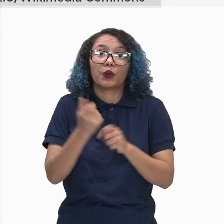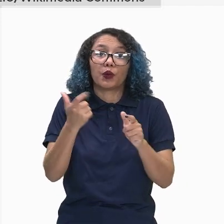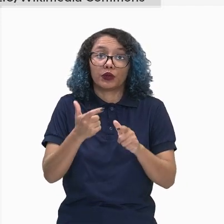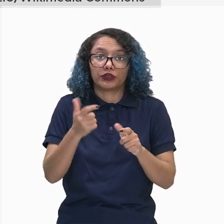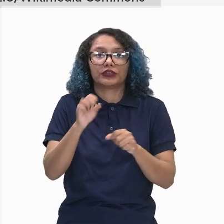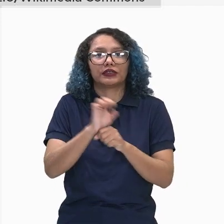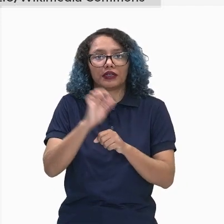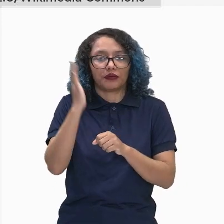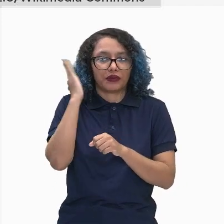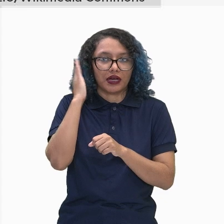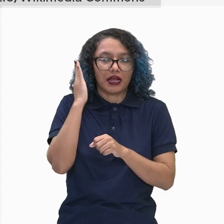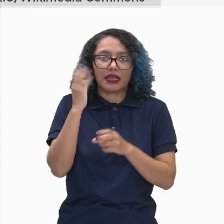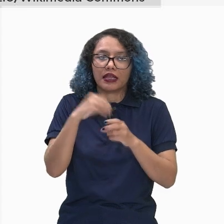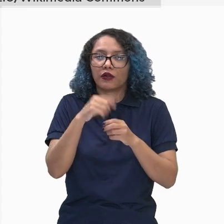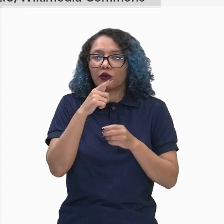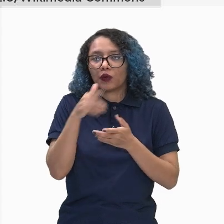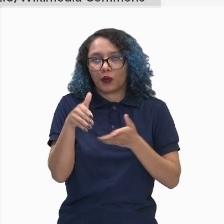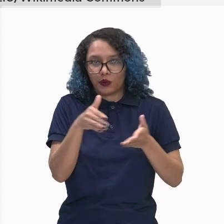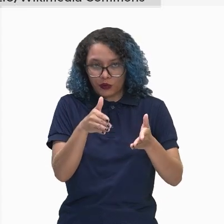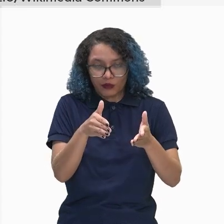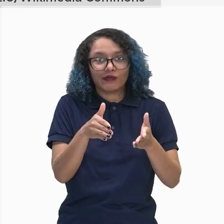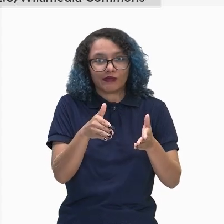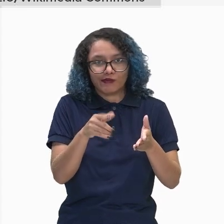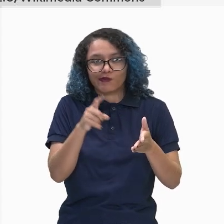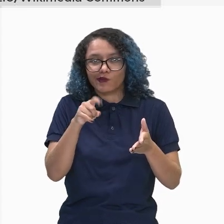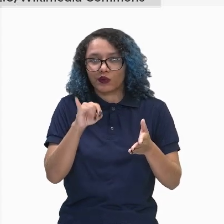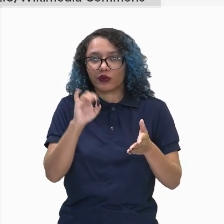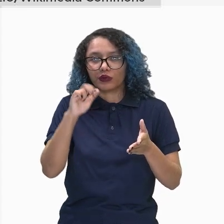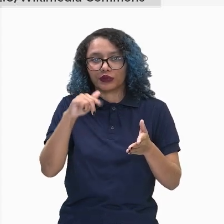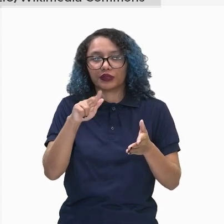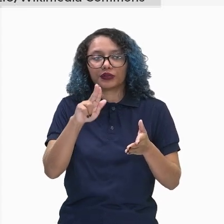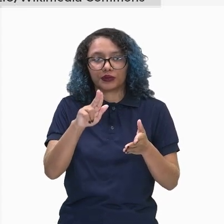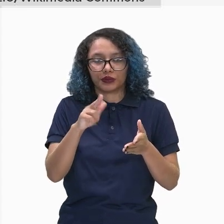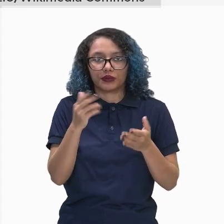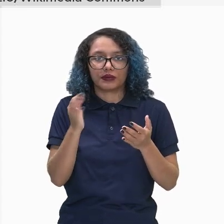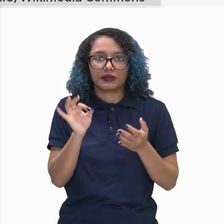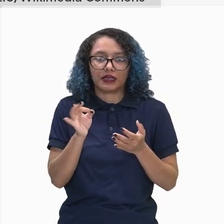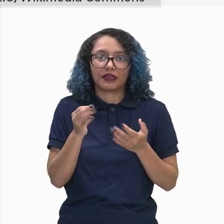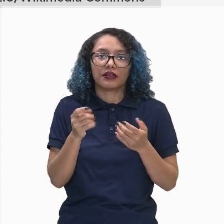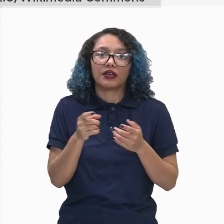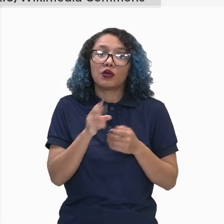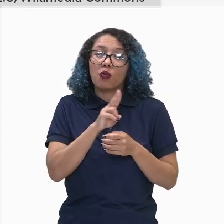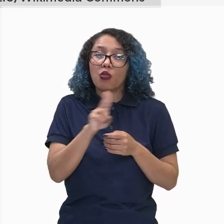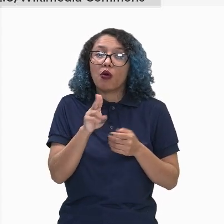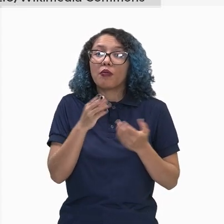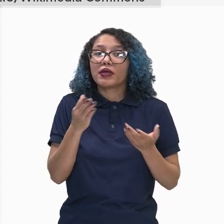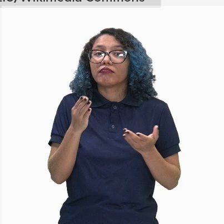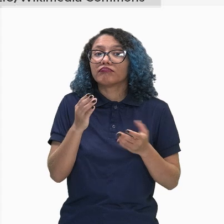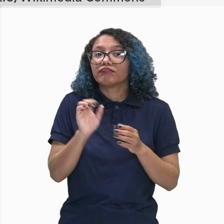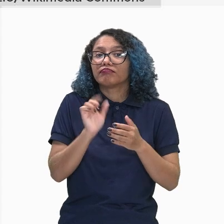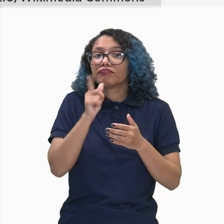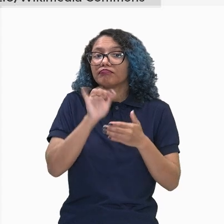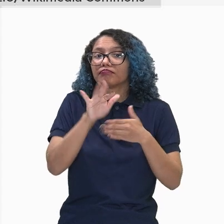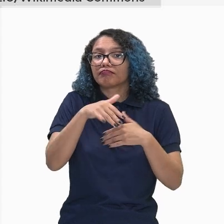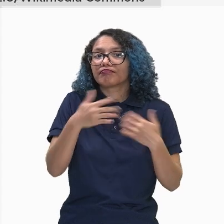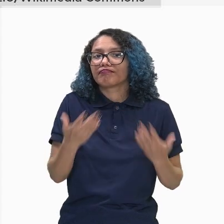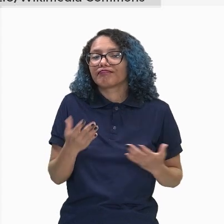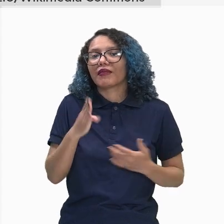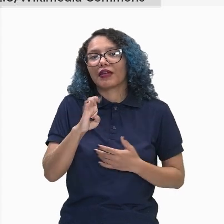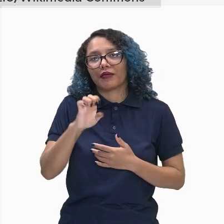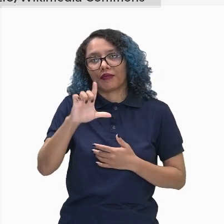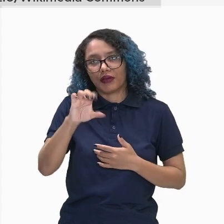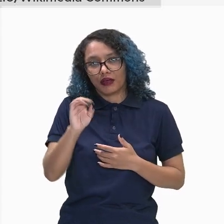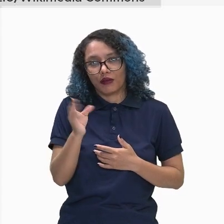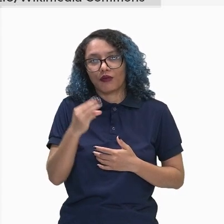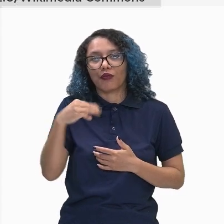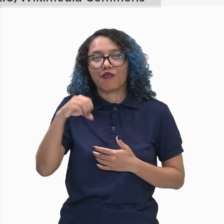bem famoso que é o rio Xingu, certo? E o nome dessa usina é Usina Belo Monte, tá? Porém,